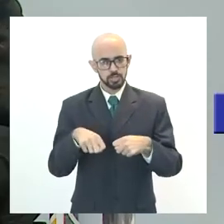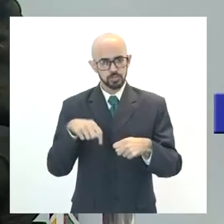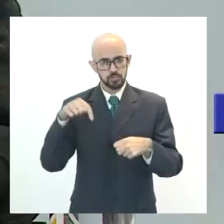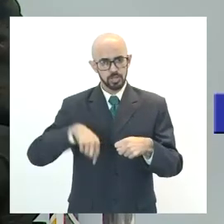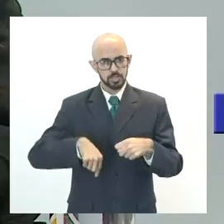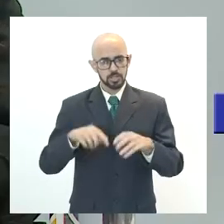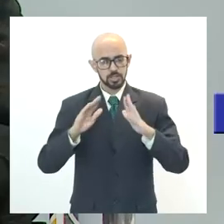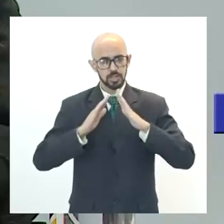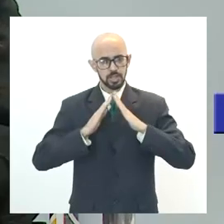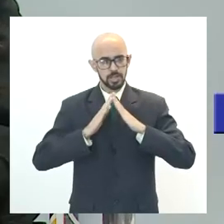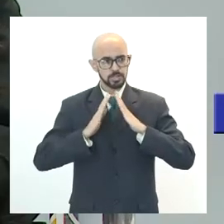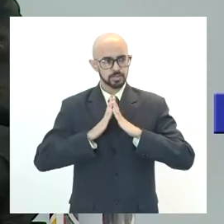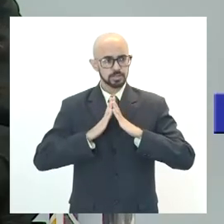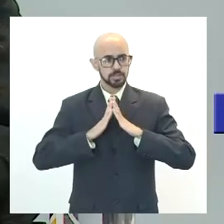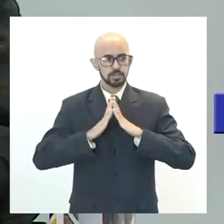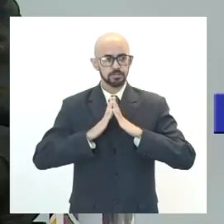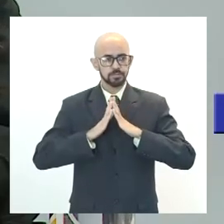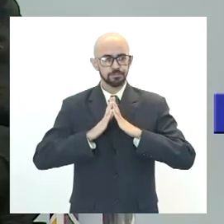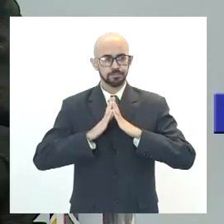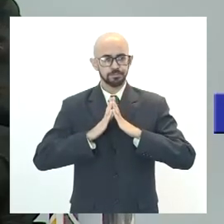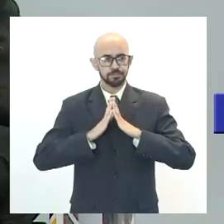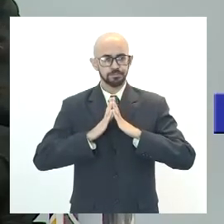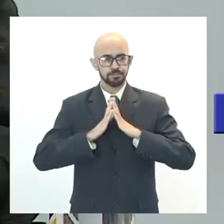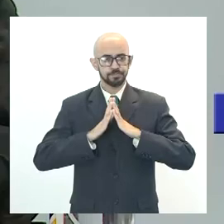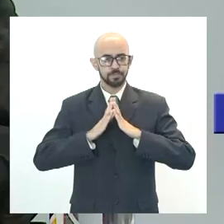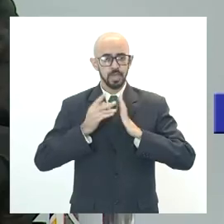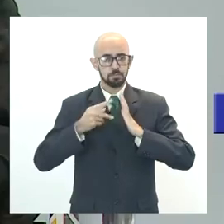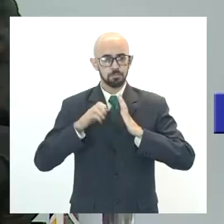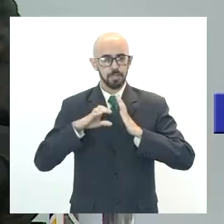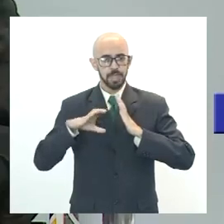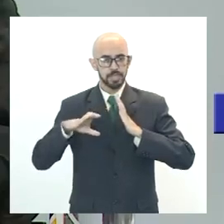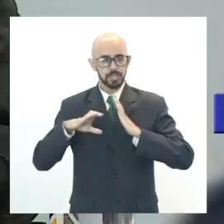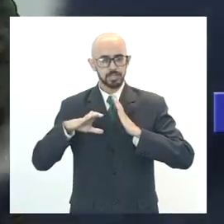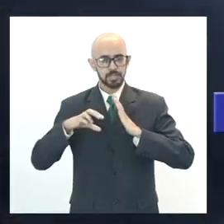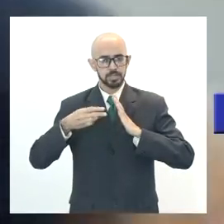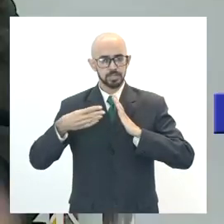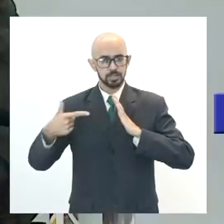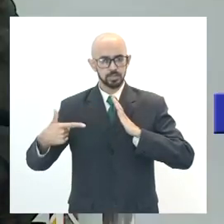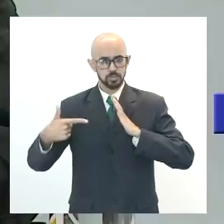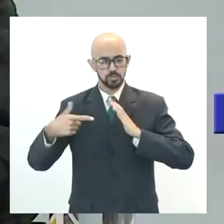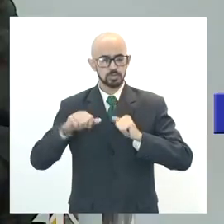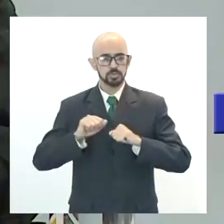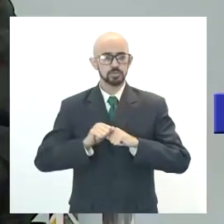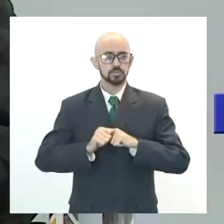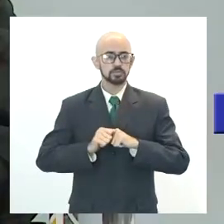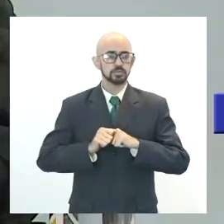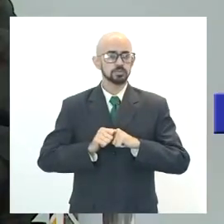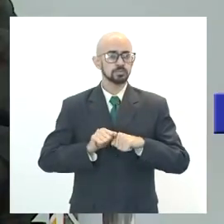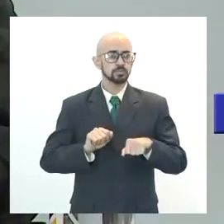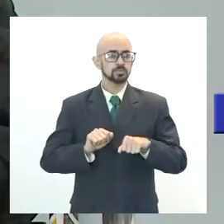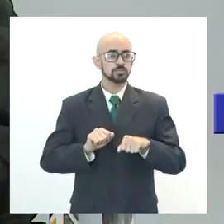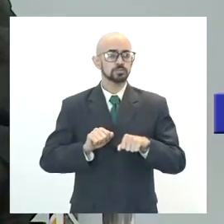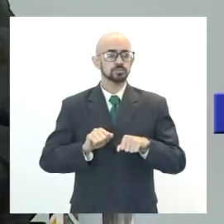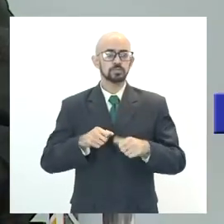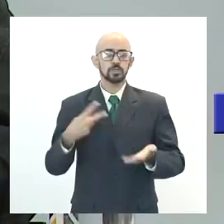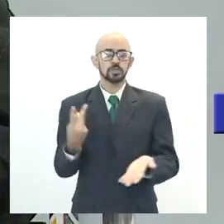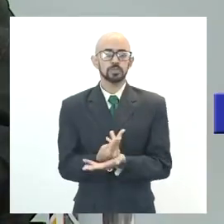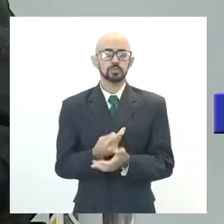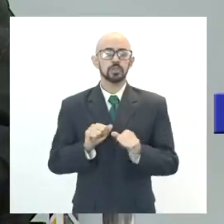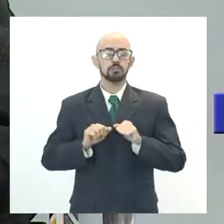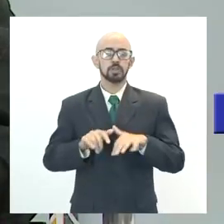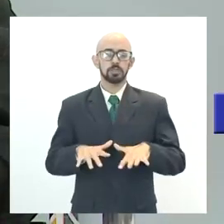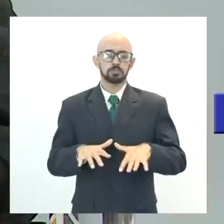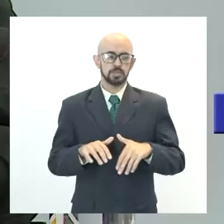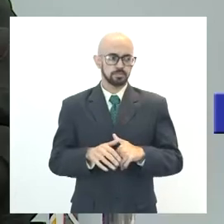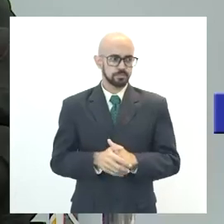jardim daqui para leste que a nossa pack 32 aqui do Estado particular a briga pandemia